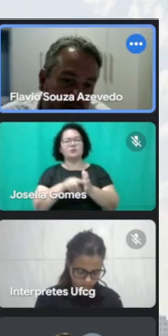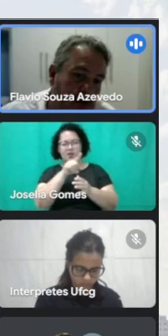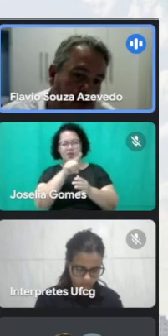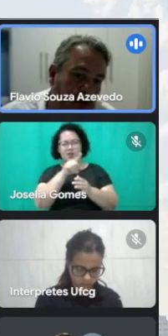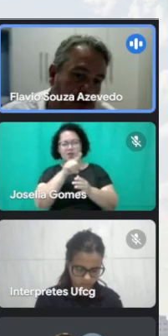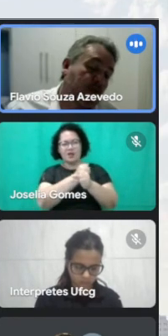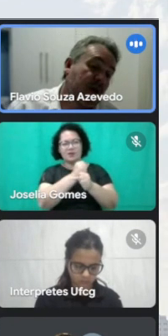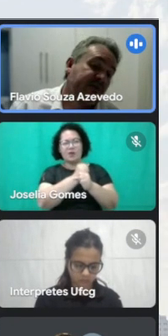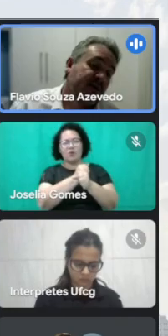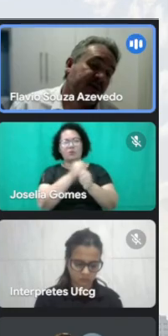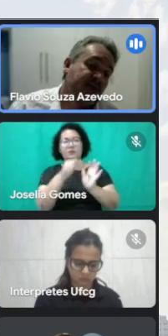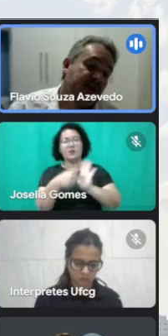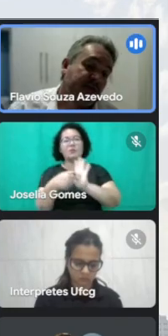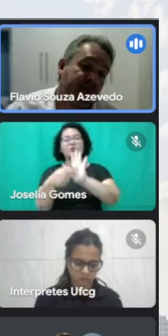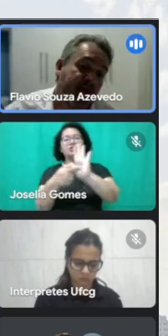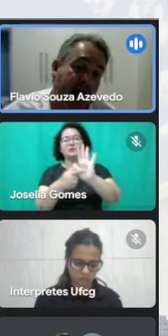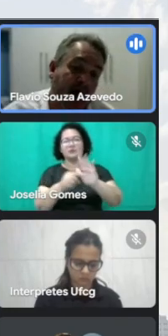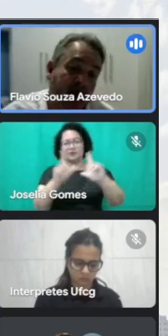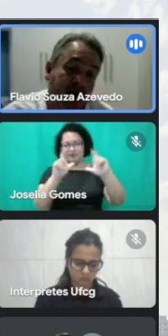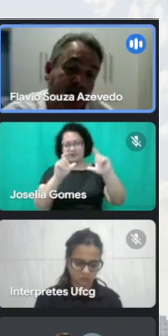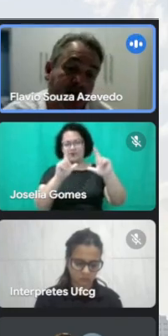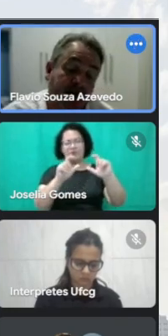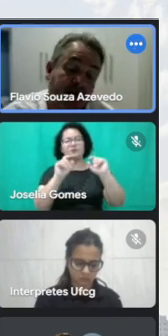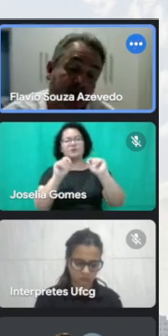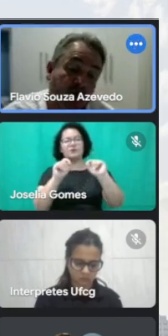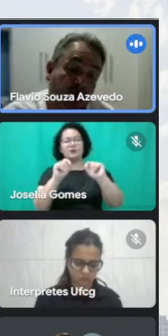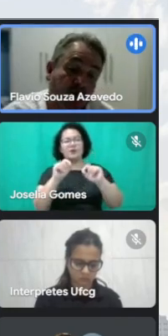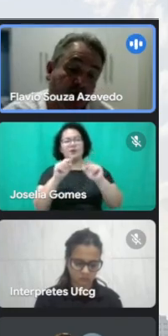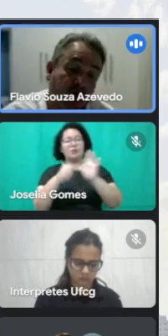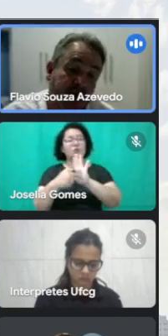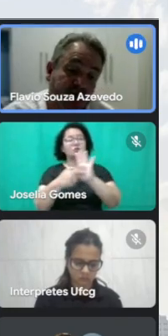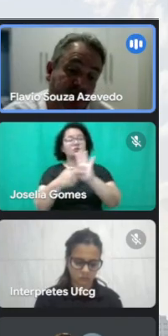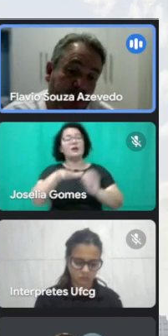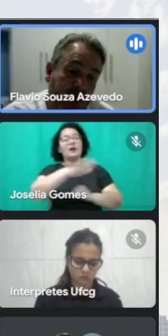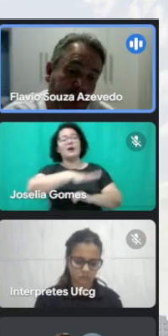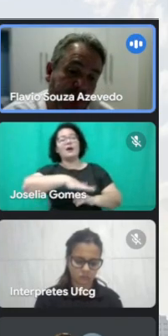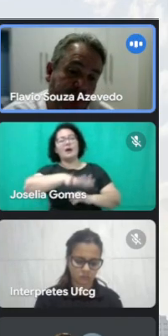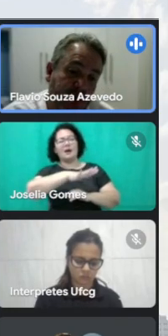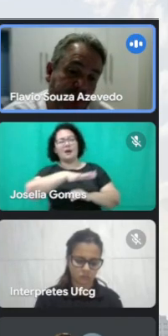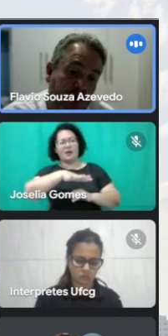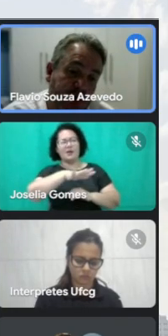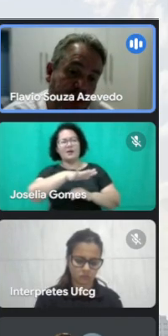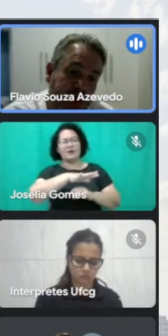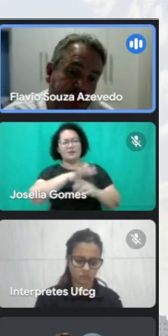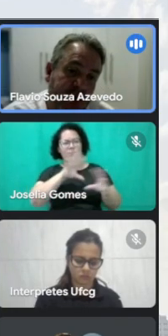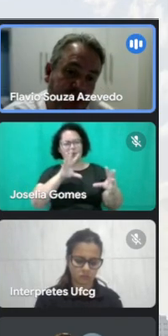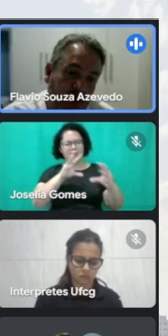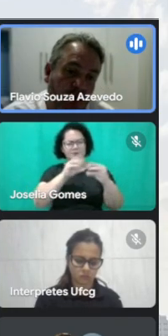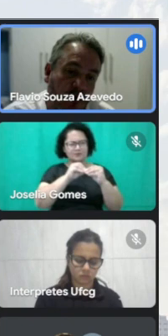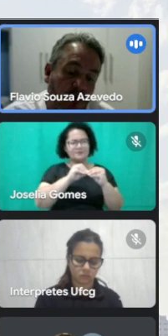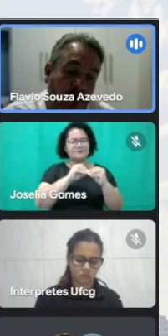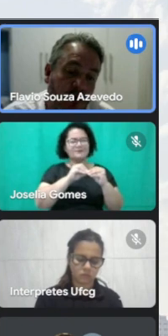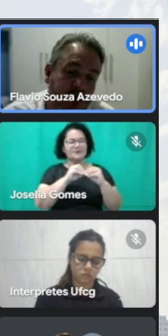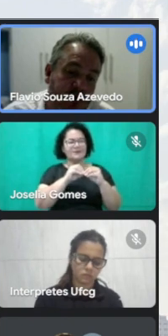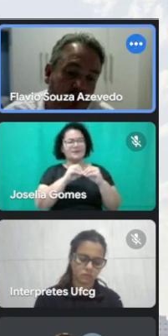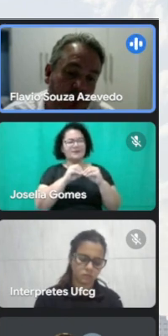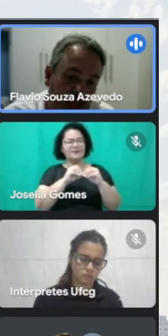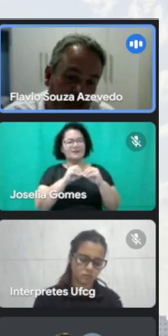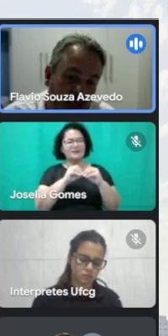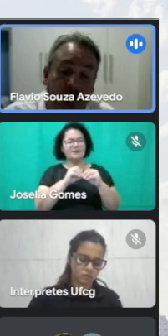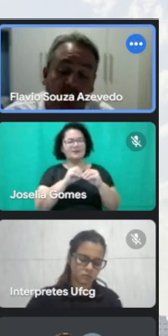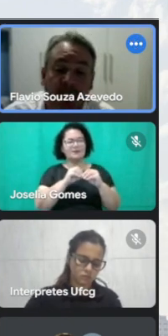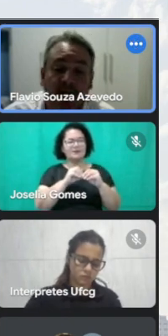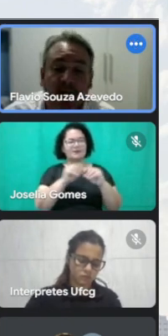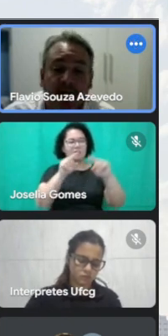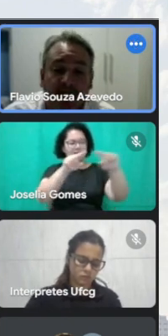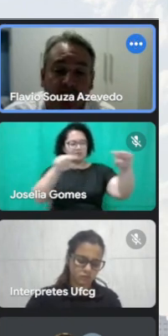está aí mostrando nessa fotografia justamente, né, a área do rizoma da planta, né, onde ficam as raízes e onde ocorrem aqueles